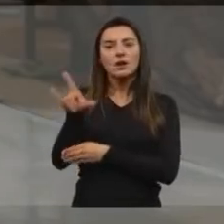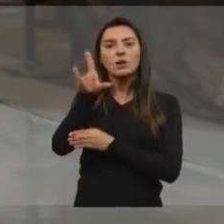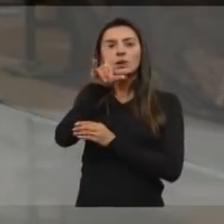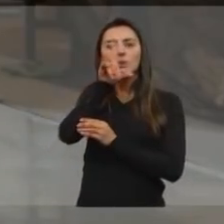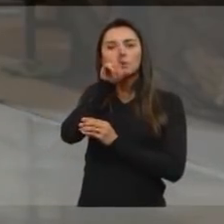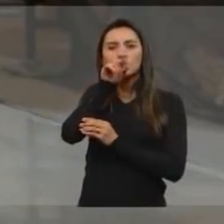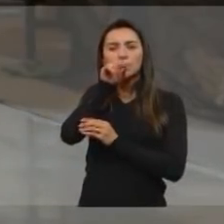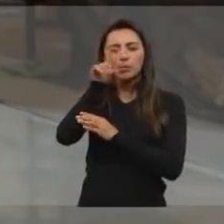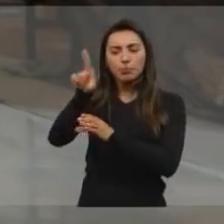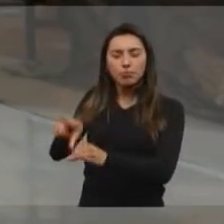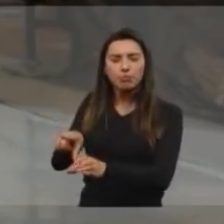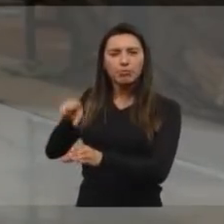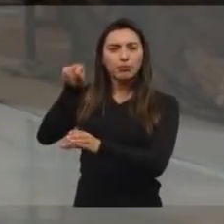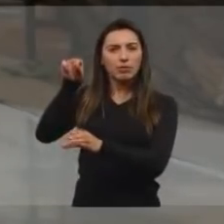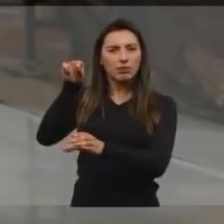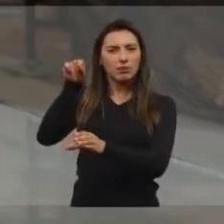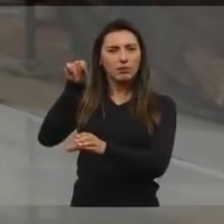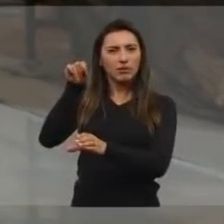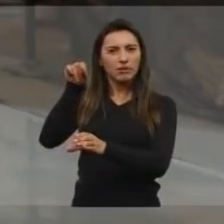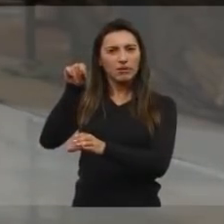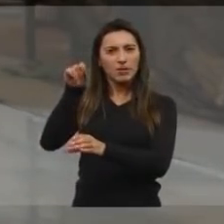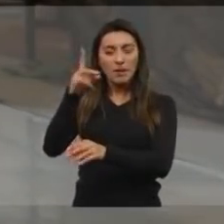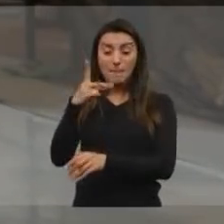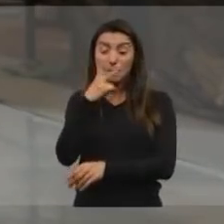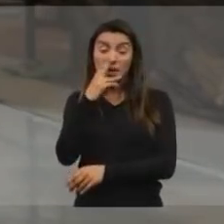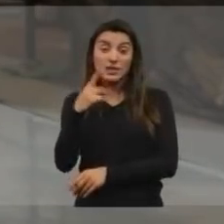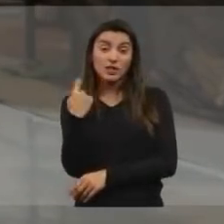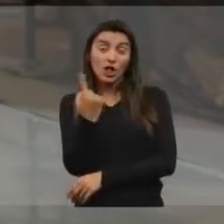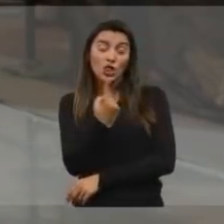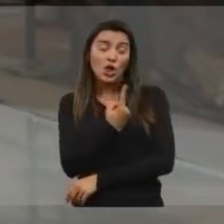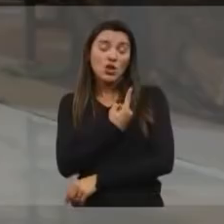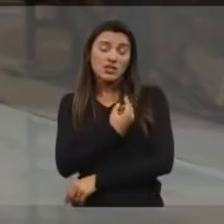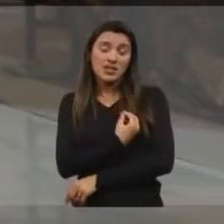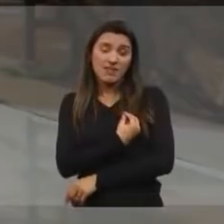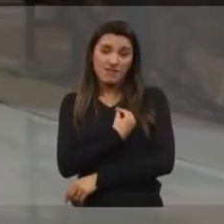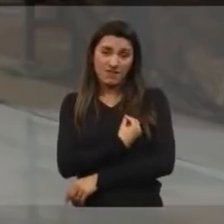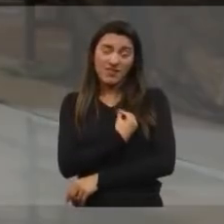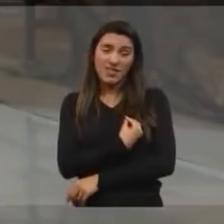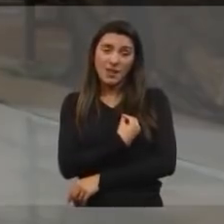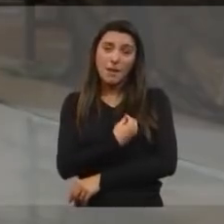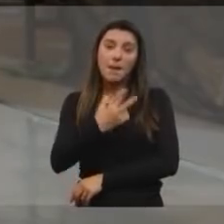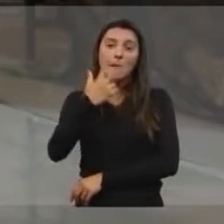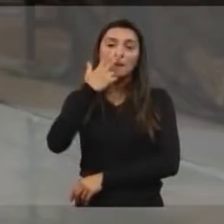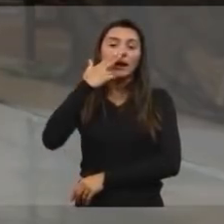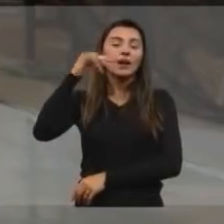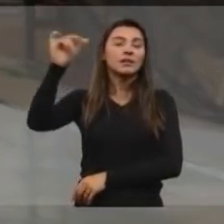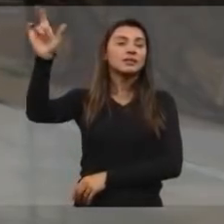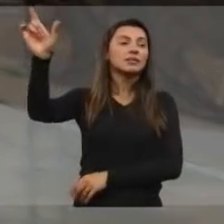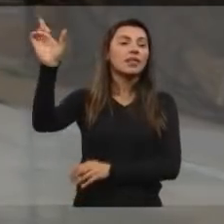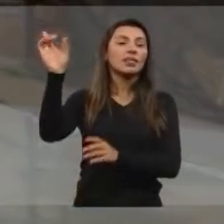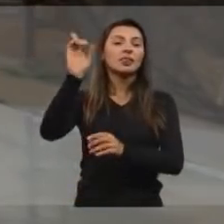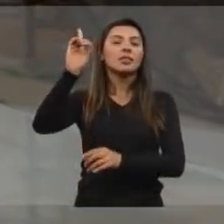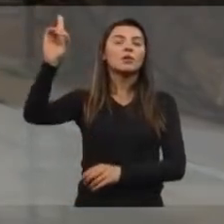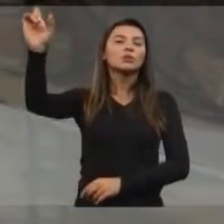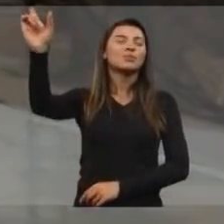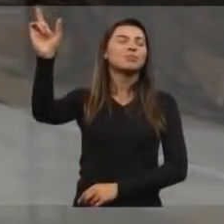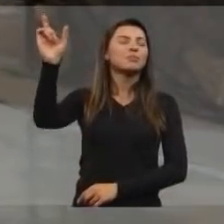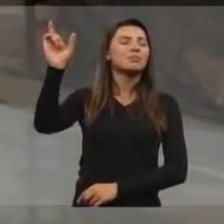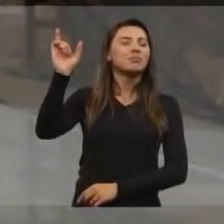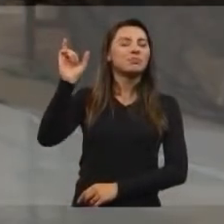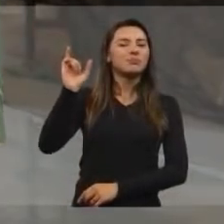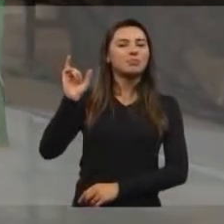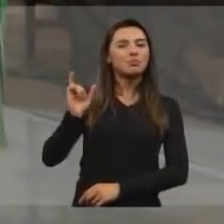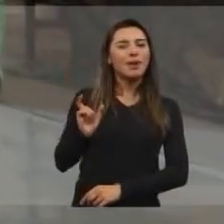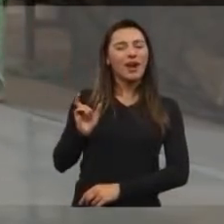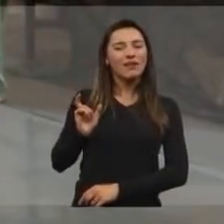nem sempre significa periferia da nossa vida é a palavra de deus cansada e quando